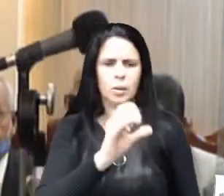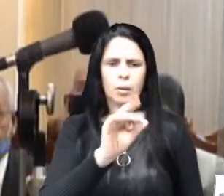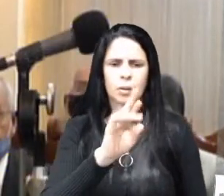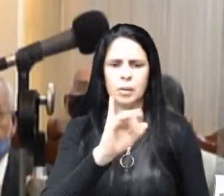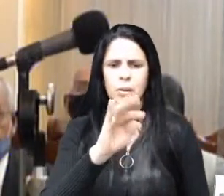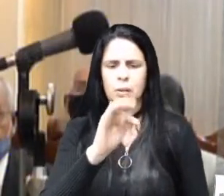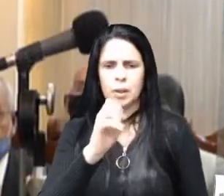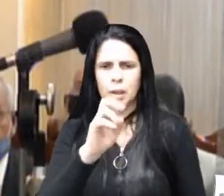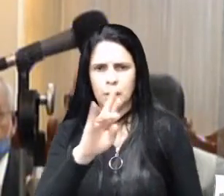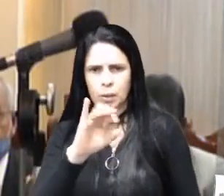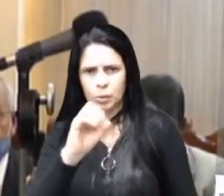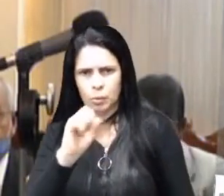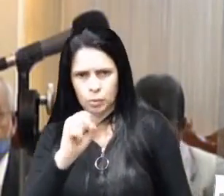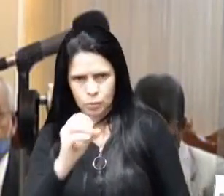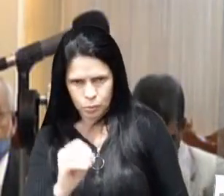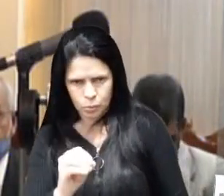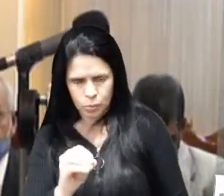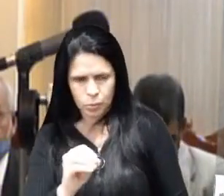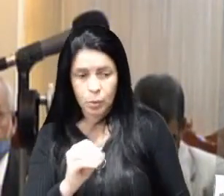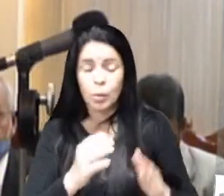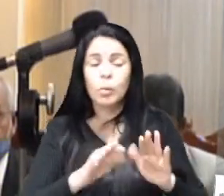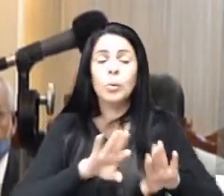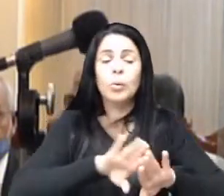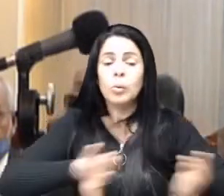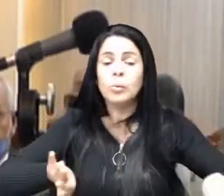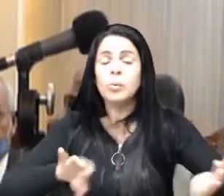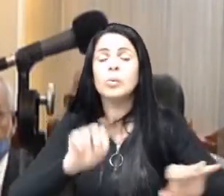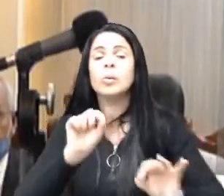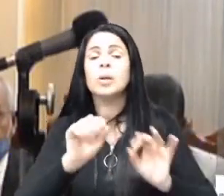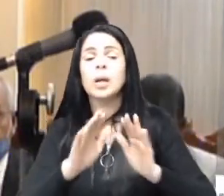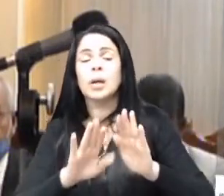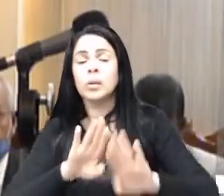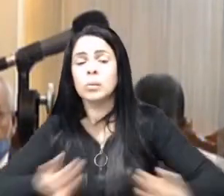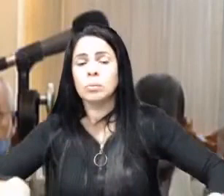criterim é exatamente separar, distinguir o que é do que não é.